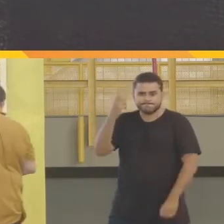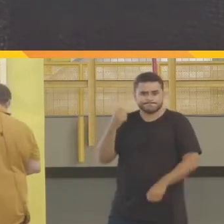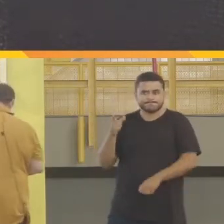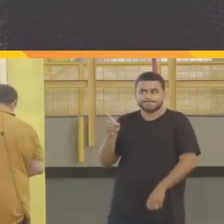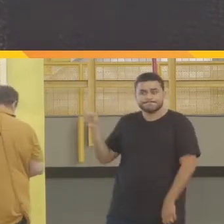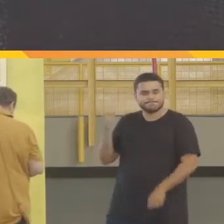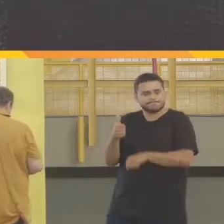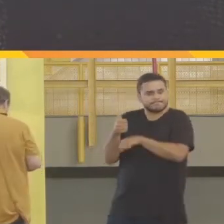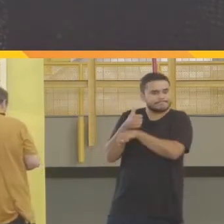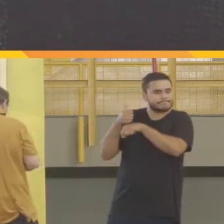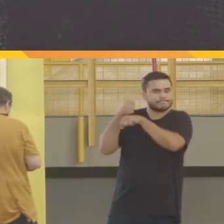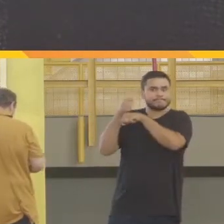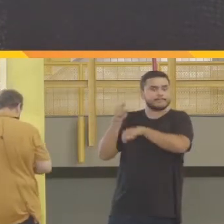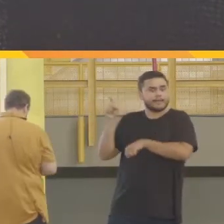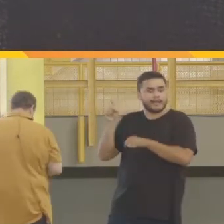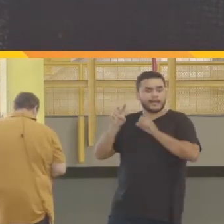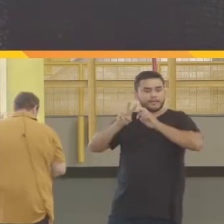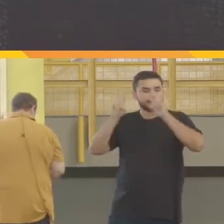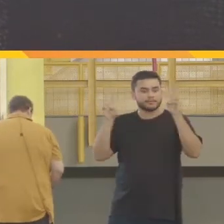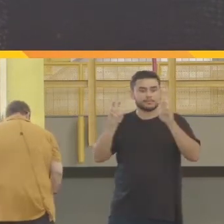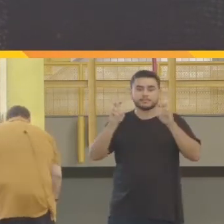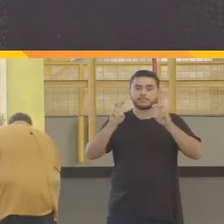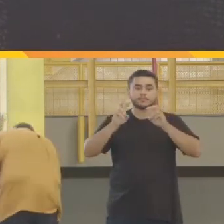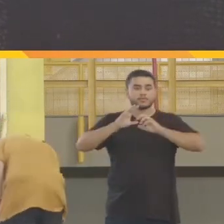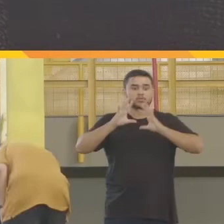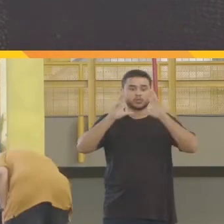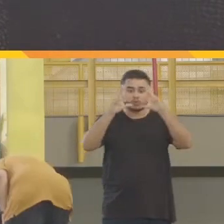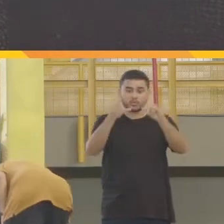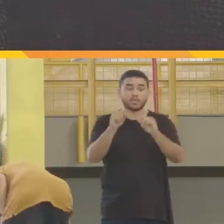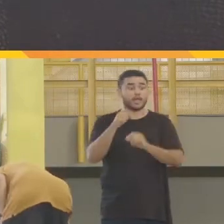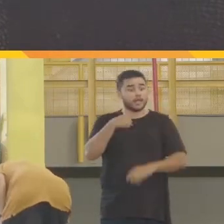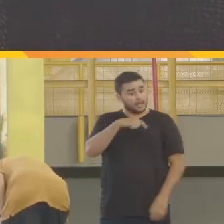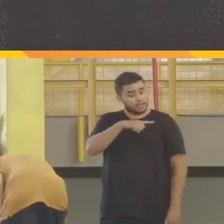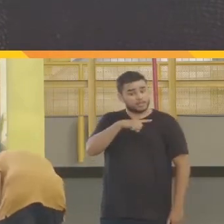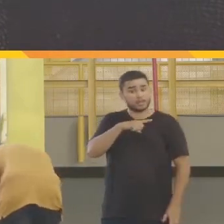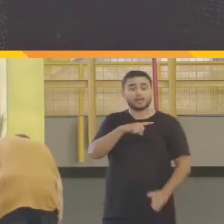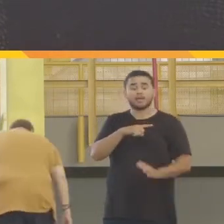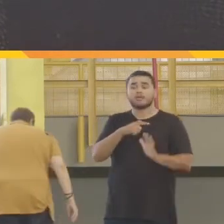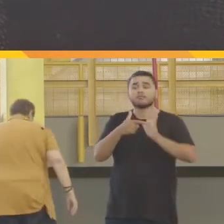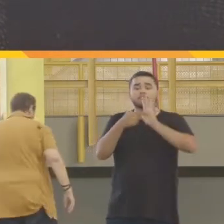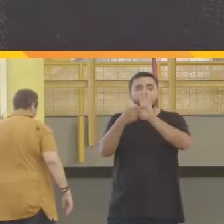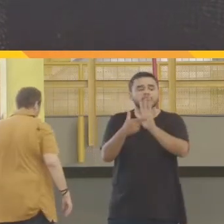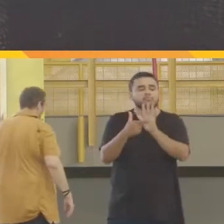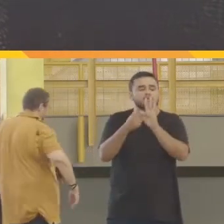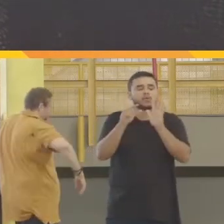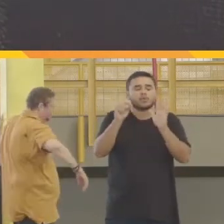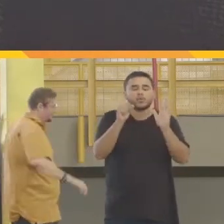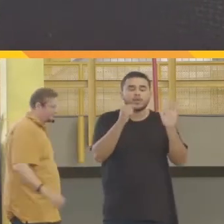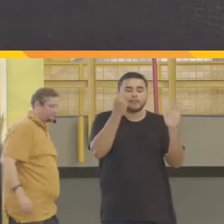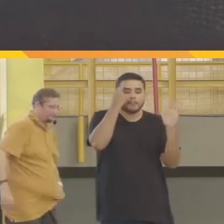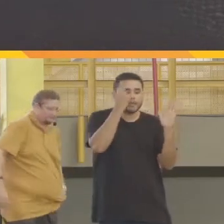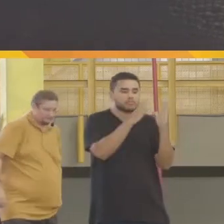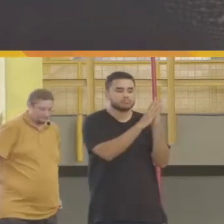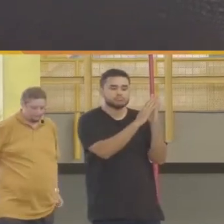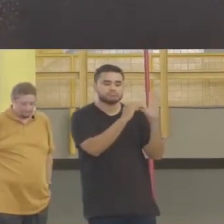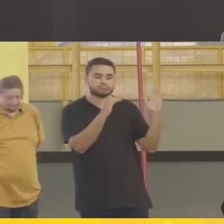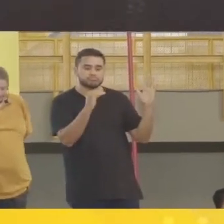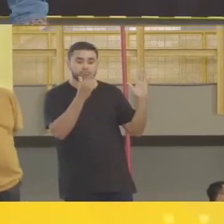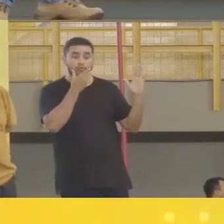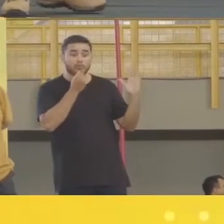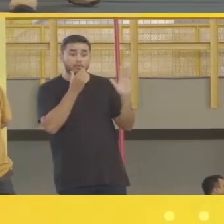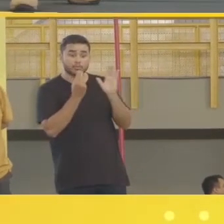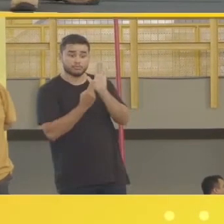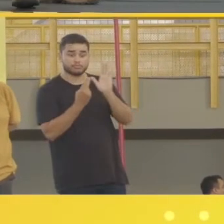grande parte, responsável por inspirar Sérgio Buarque de Holanda a escrever Raízes do Brasil e